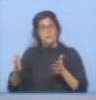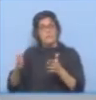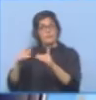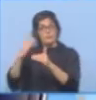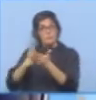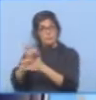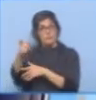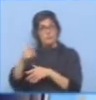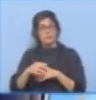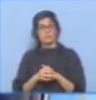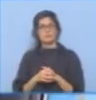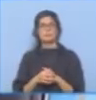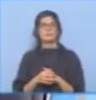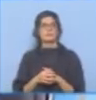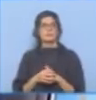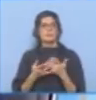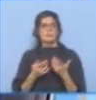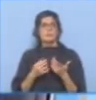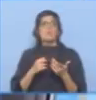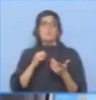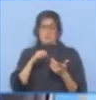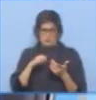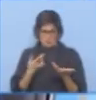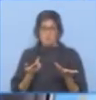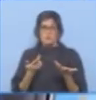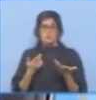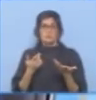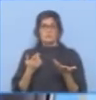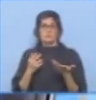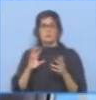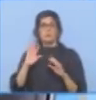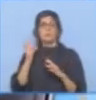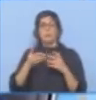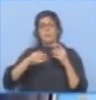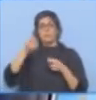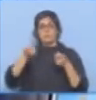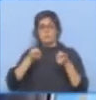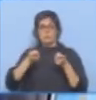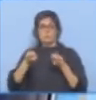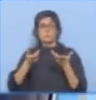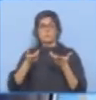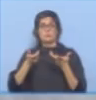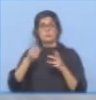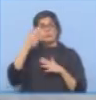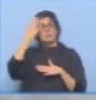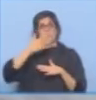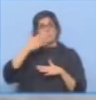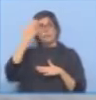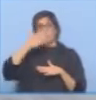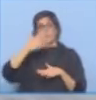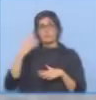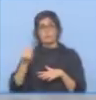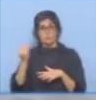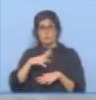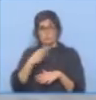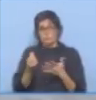foram acrescentando às jornadas, também tenham isto em consideração, não é? É um laboratório de experiência da relação da Igreja com os jovens, o que acontece nas jornadas?